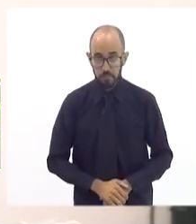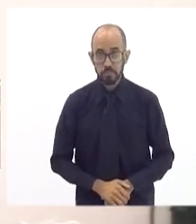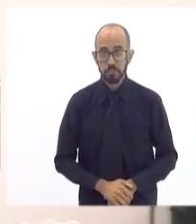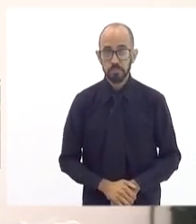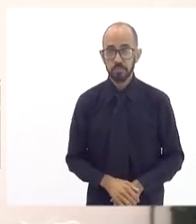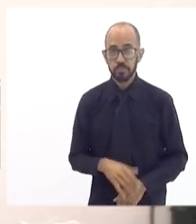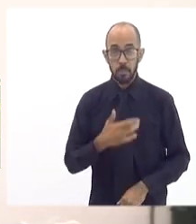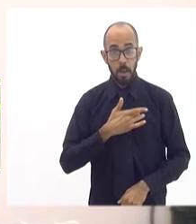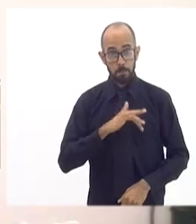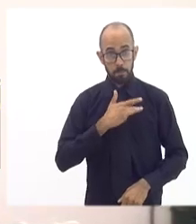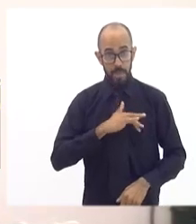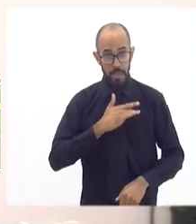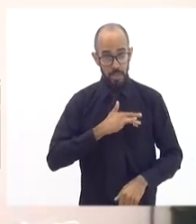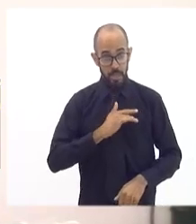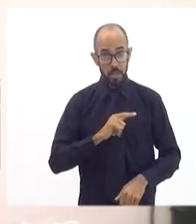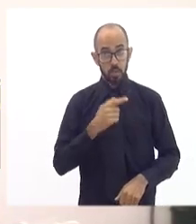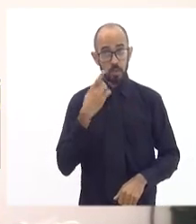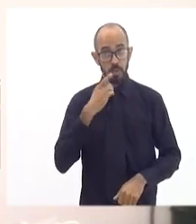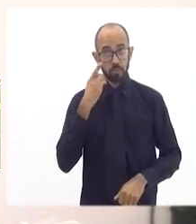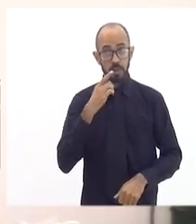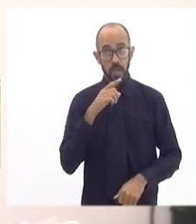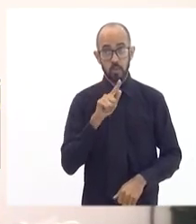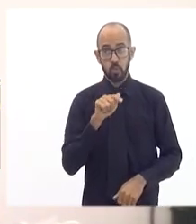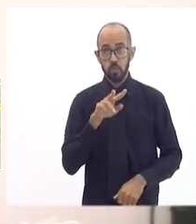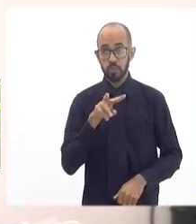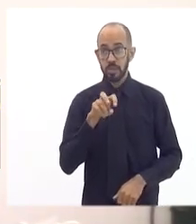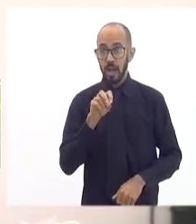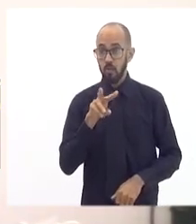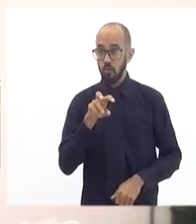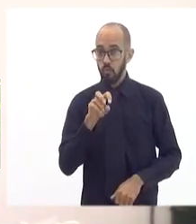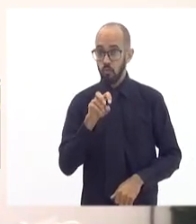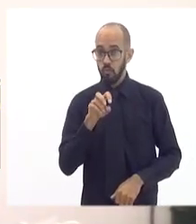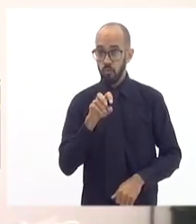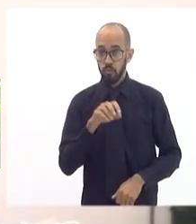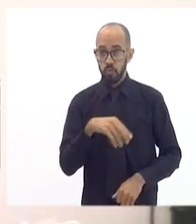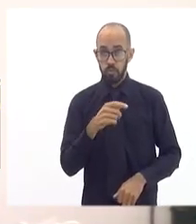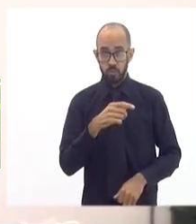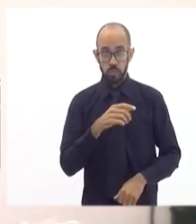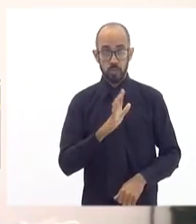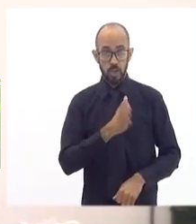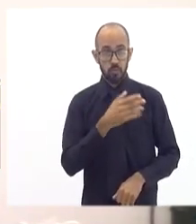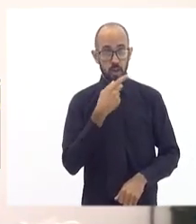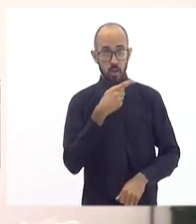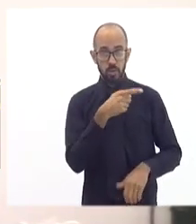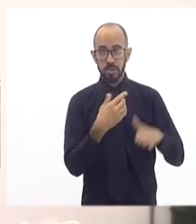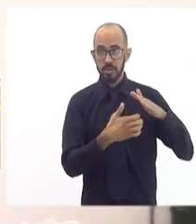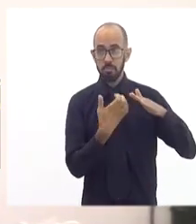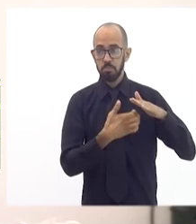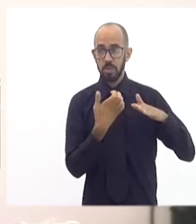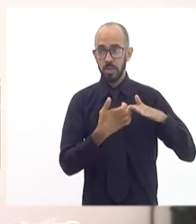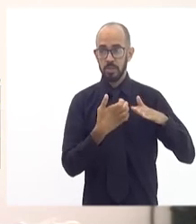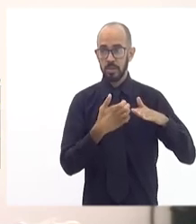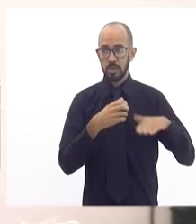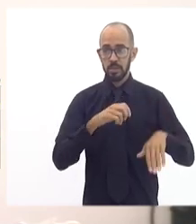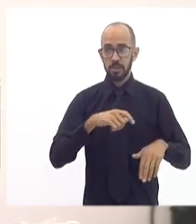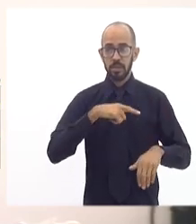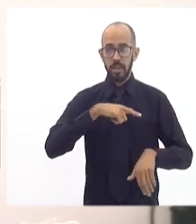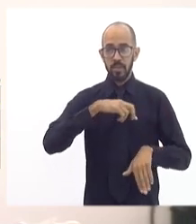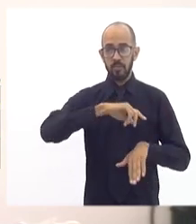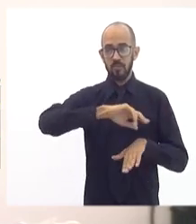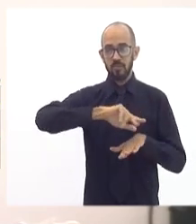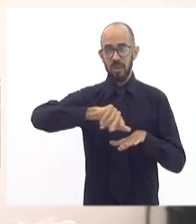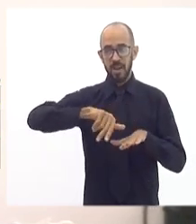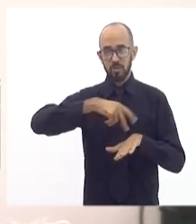e É uma pena que o deputado Gustavo acho que não tá mais na sala Mas ele falou dessa empresa que é uma multinacional como se